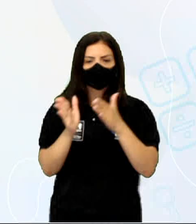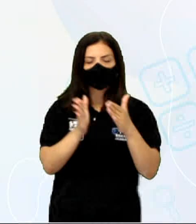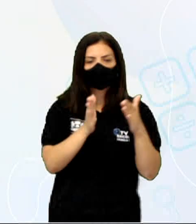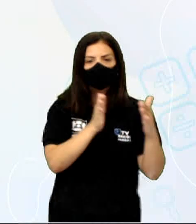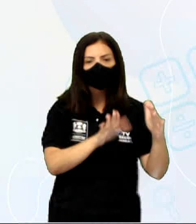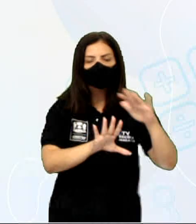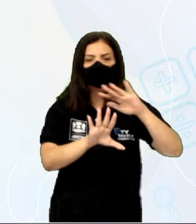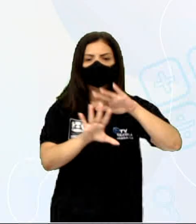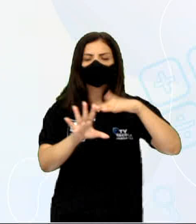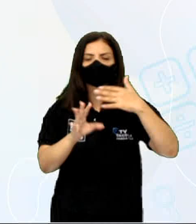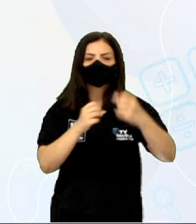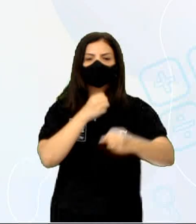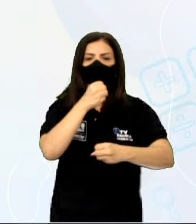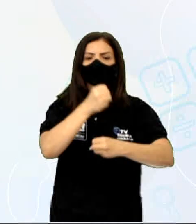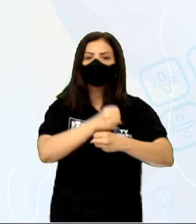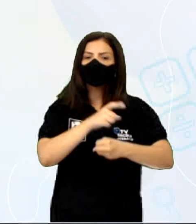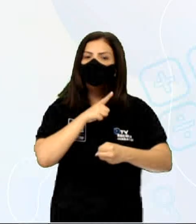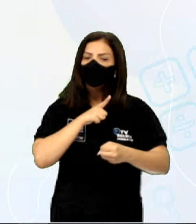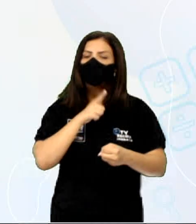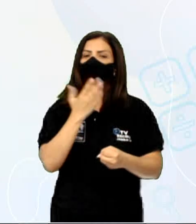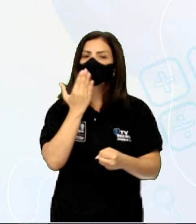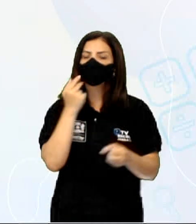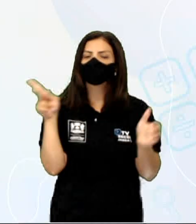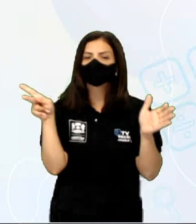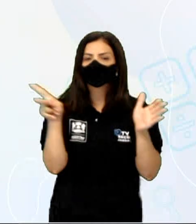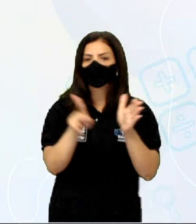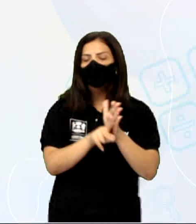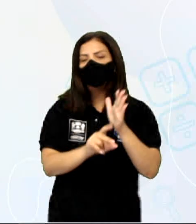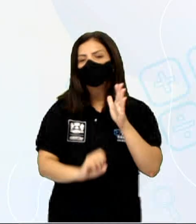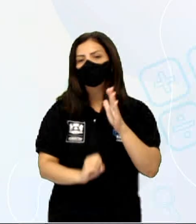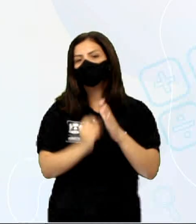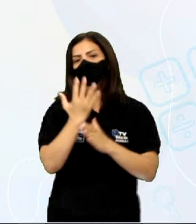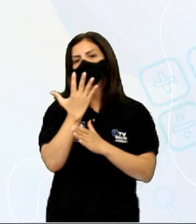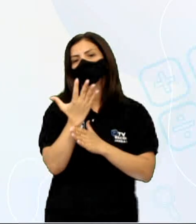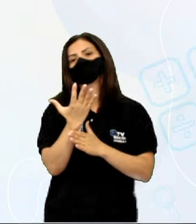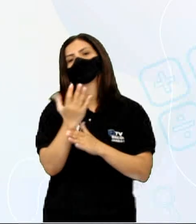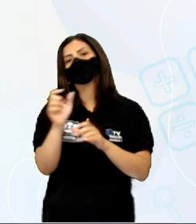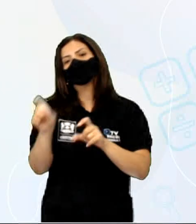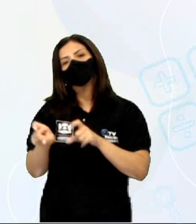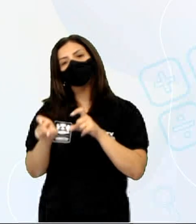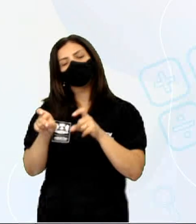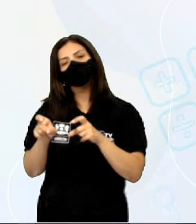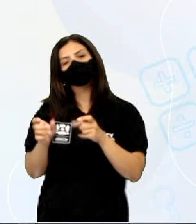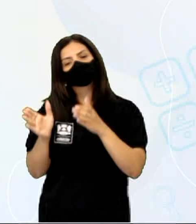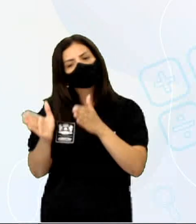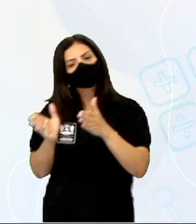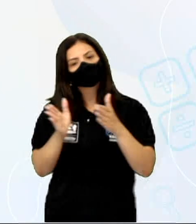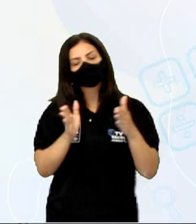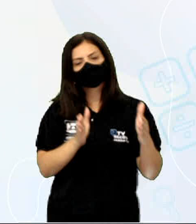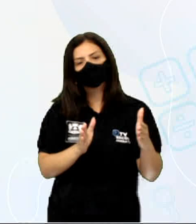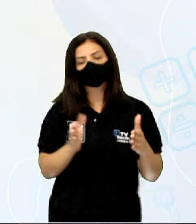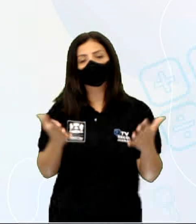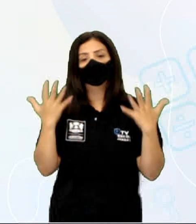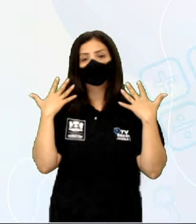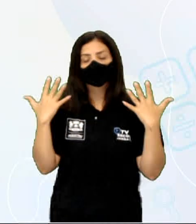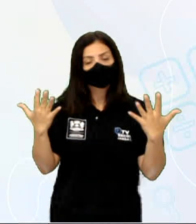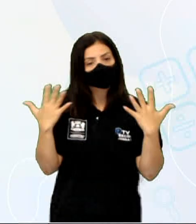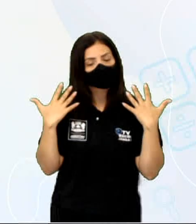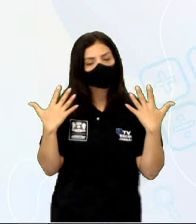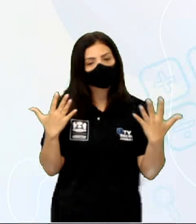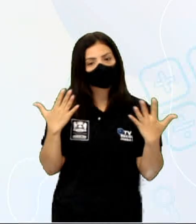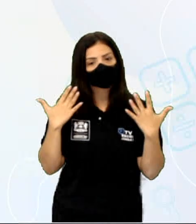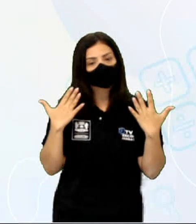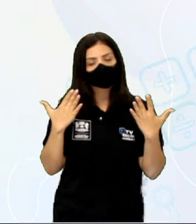ou alimentos para serem produzidos mais nessas estações. Como o verão traz vantagens